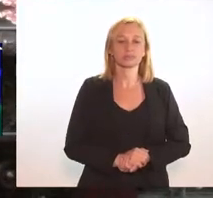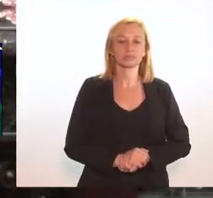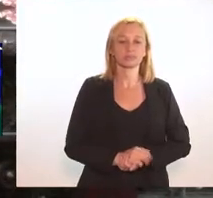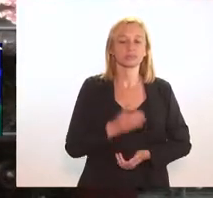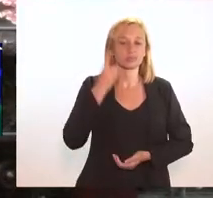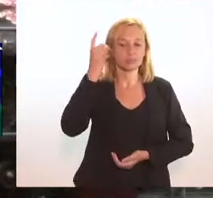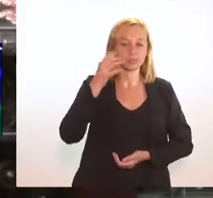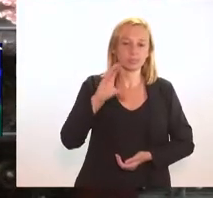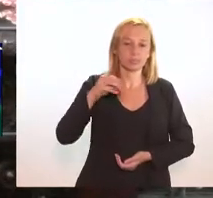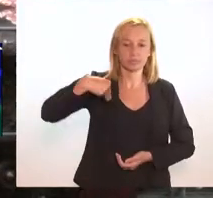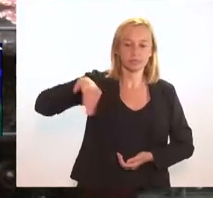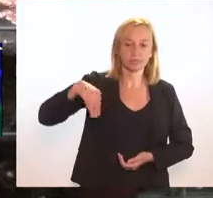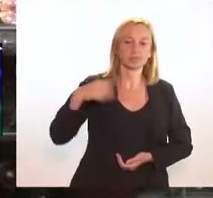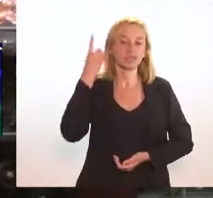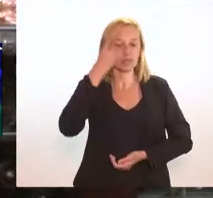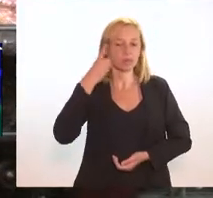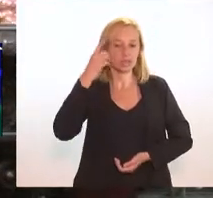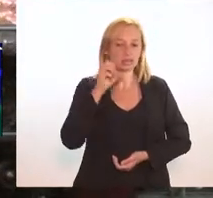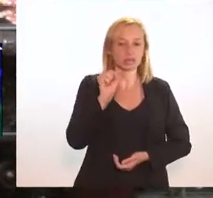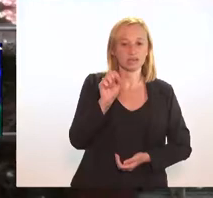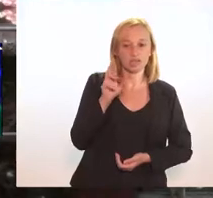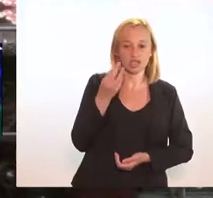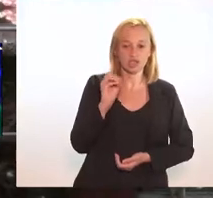Deputado Carlos Mink. Deputado Sérgio Fernandes.